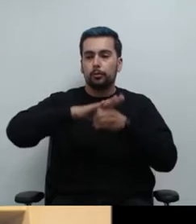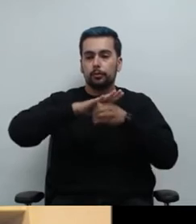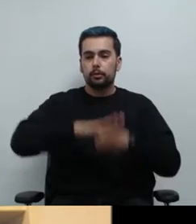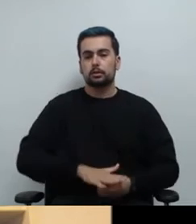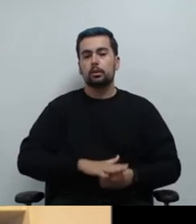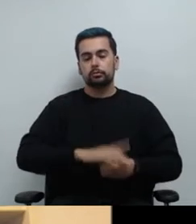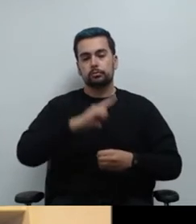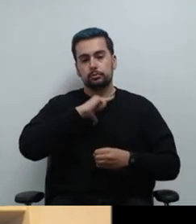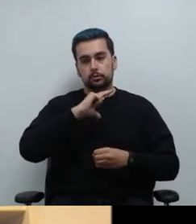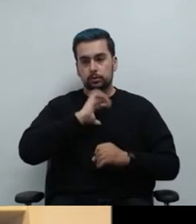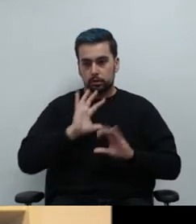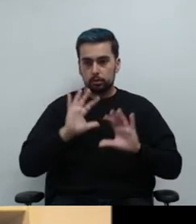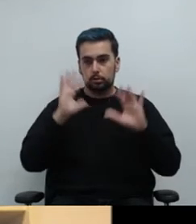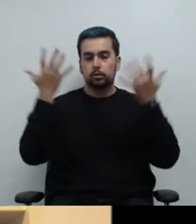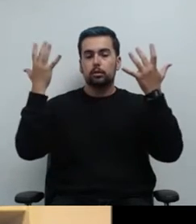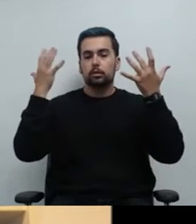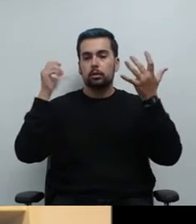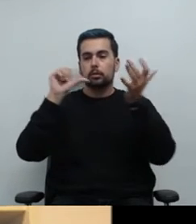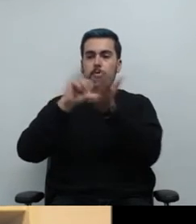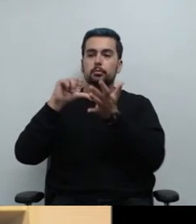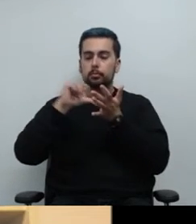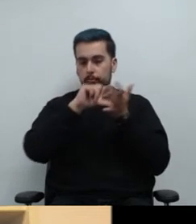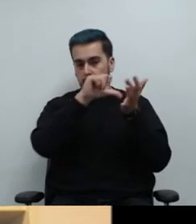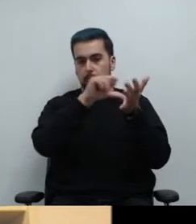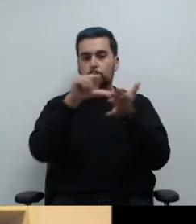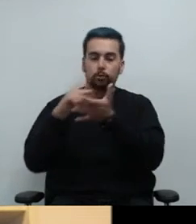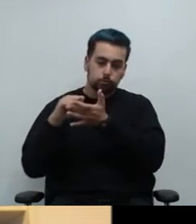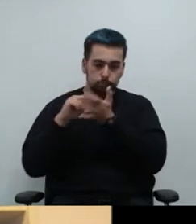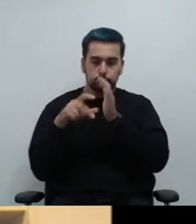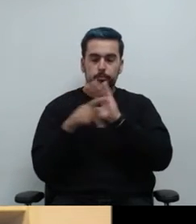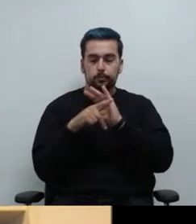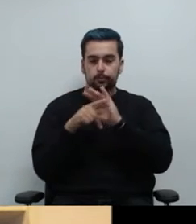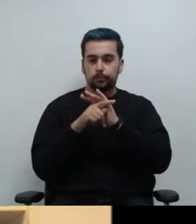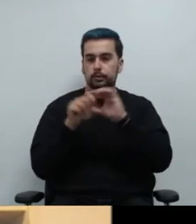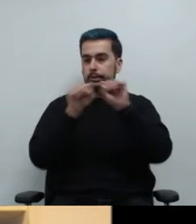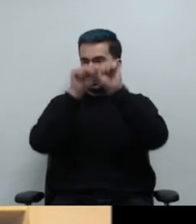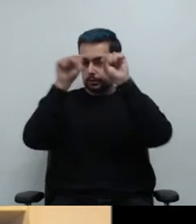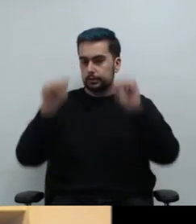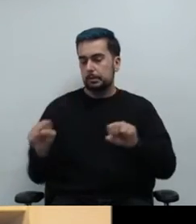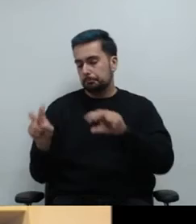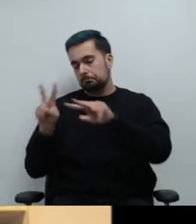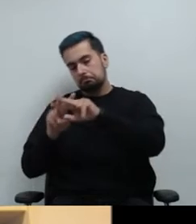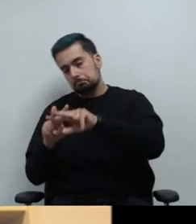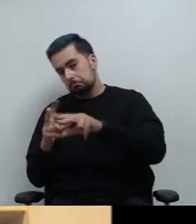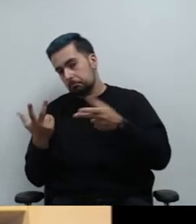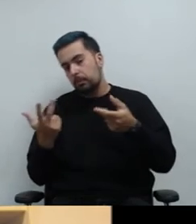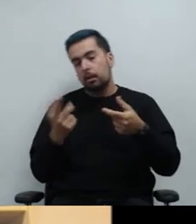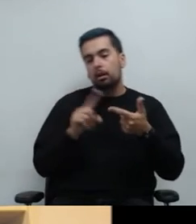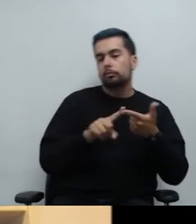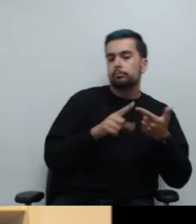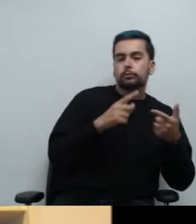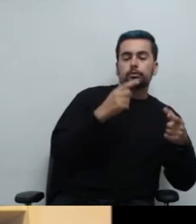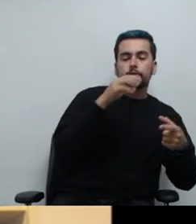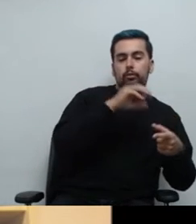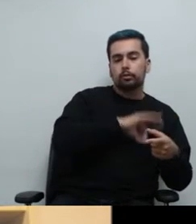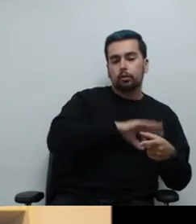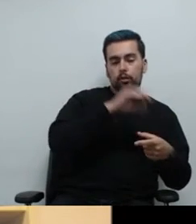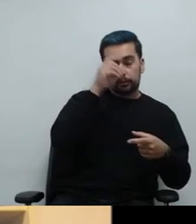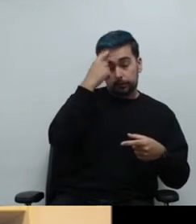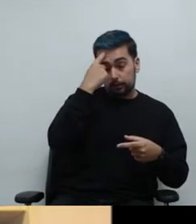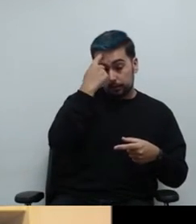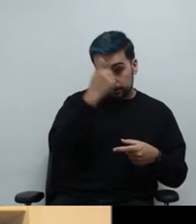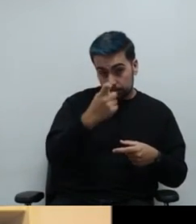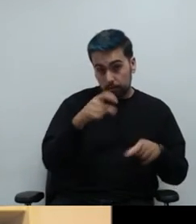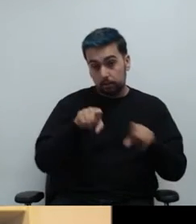faz presente em vários campos de atuação da Defensoria, como no sistema prisional, na violência policial, na violência